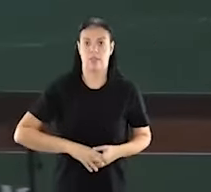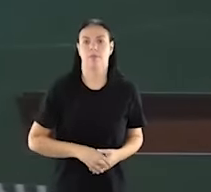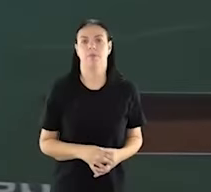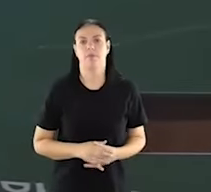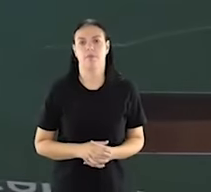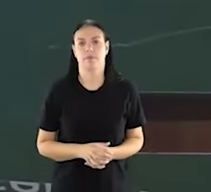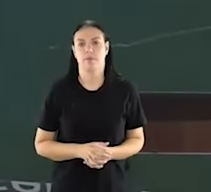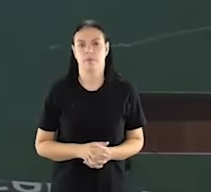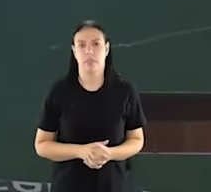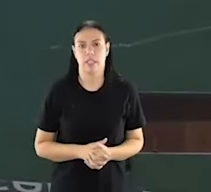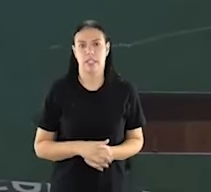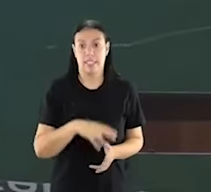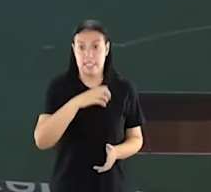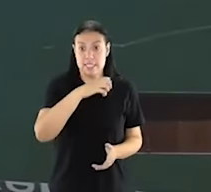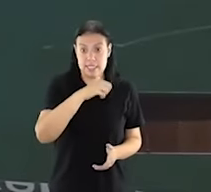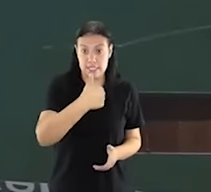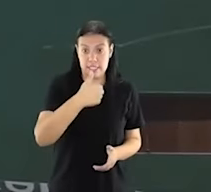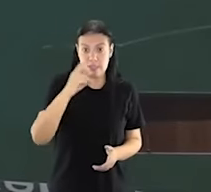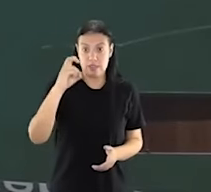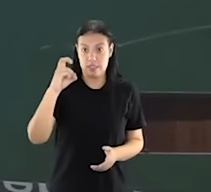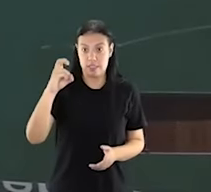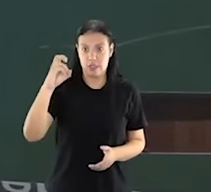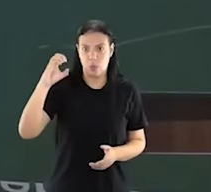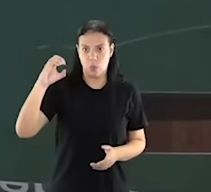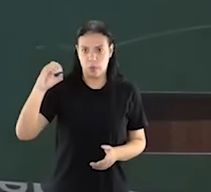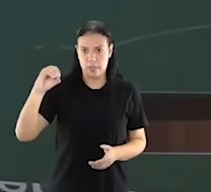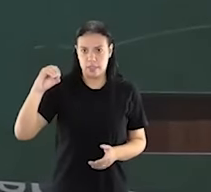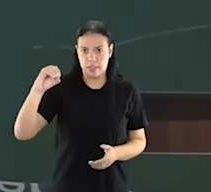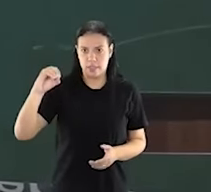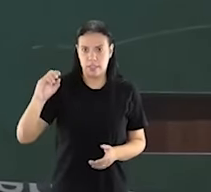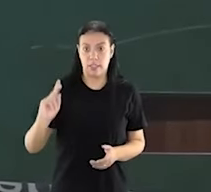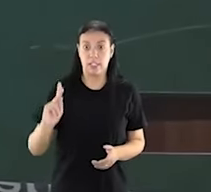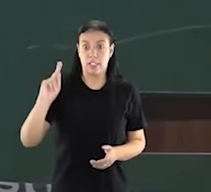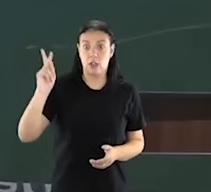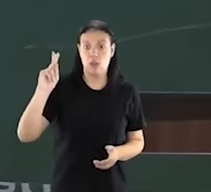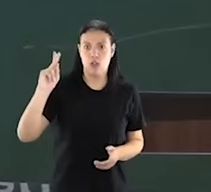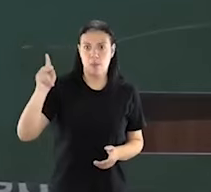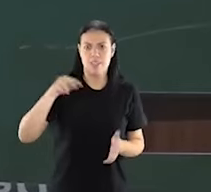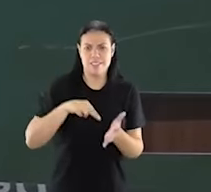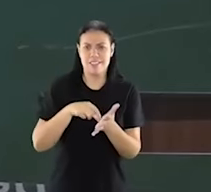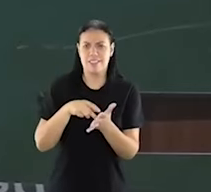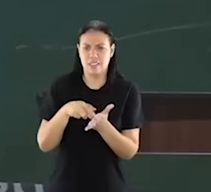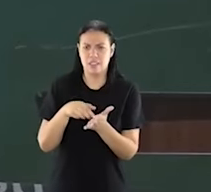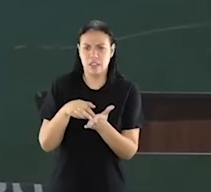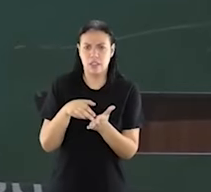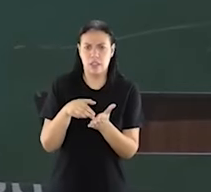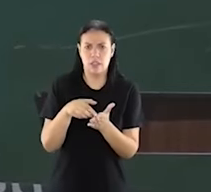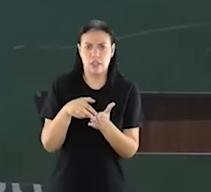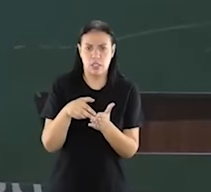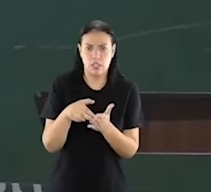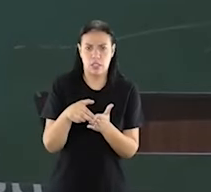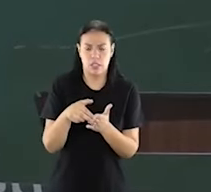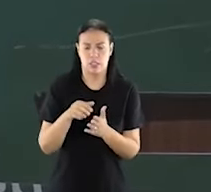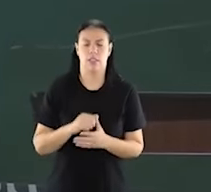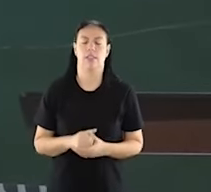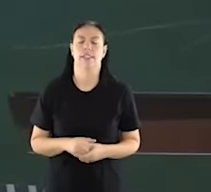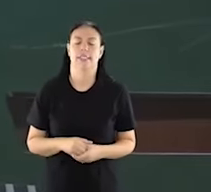Cafarnaum, são 150 quilômetros. São 123 quilômetros em linha reta, 150 quilômetros, a pé.